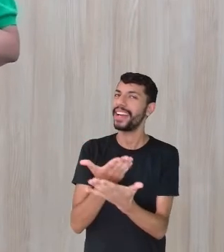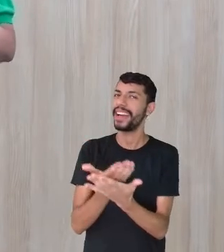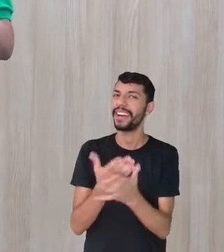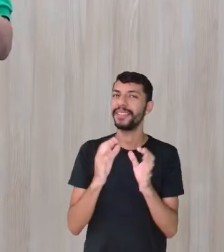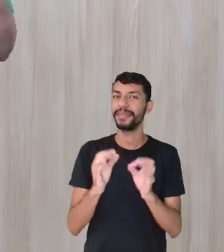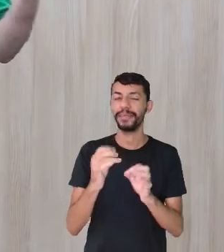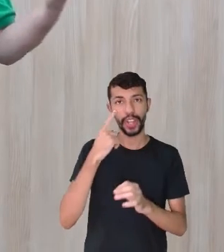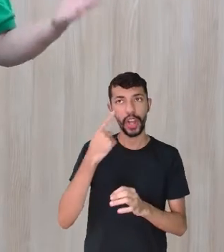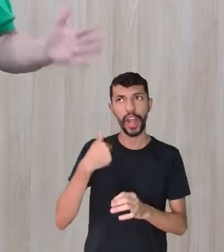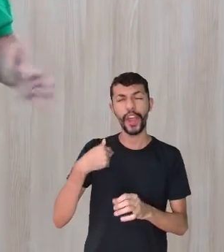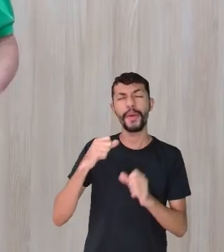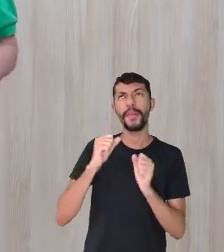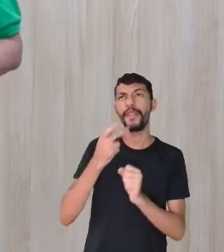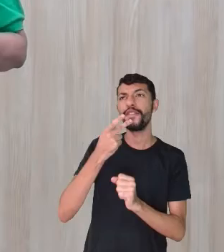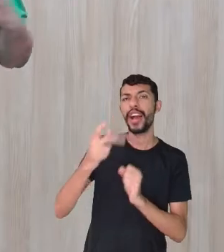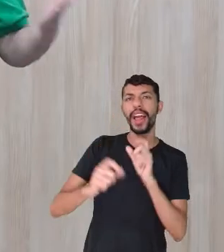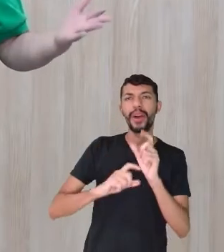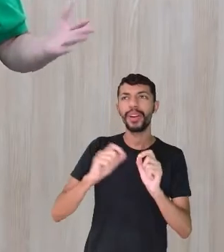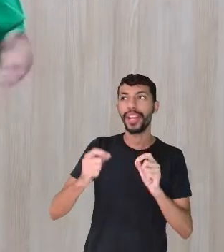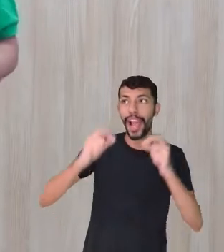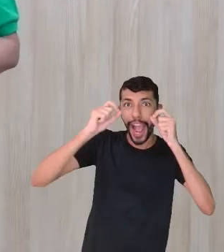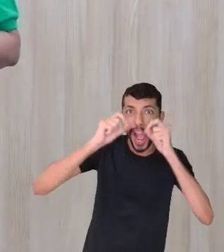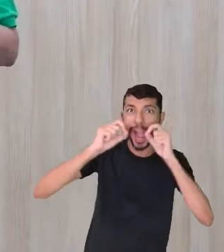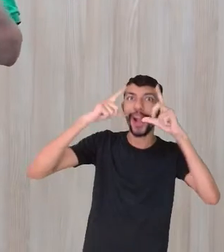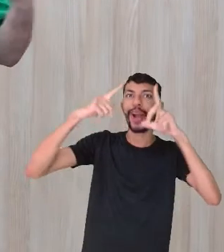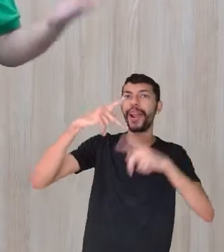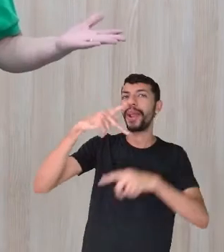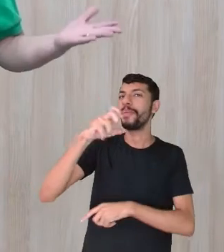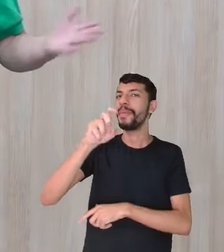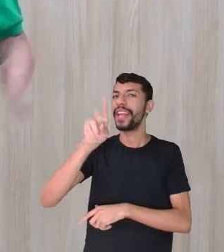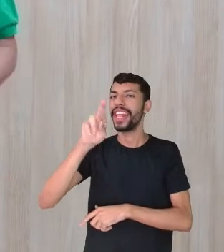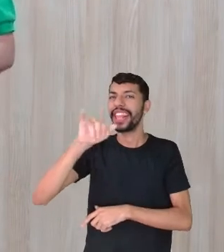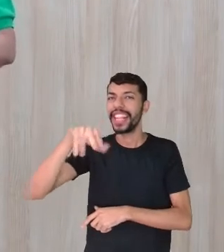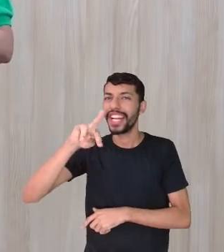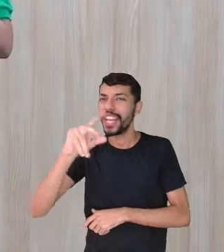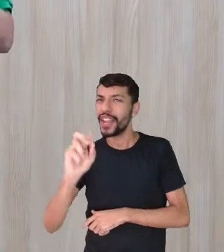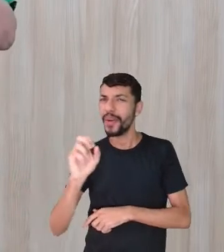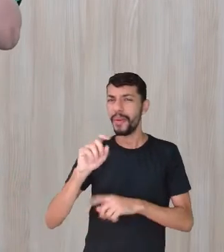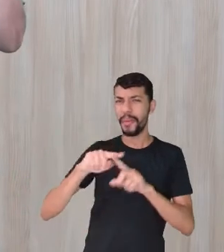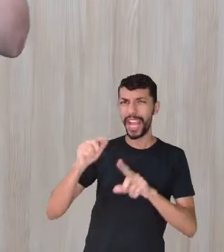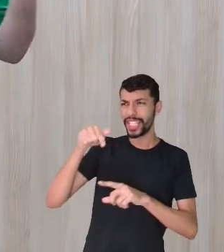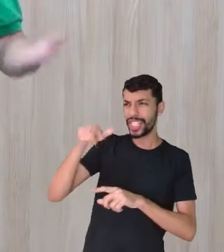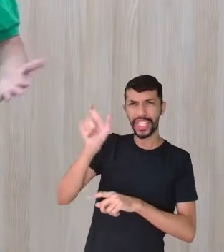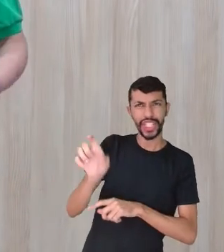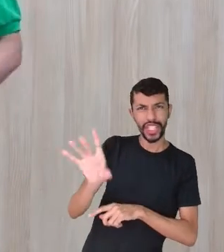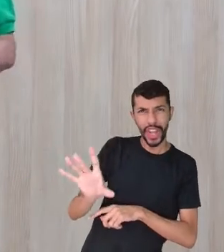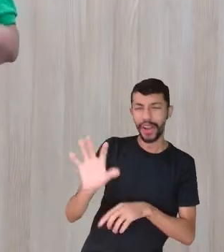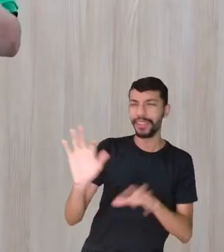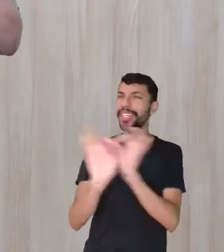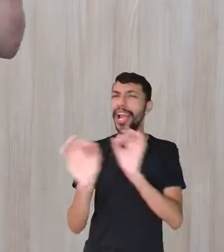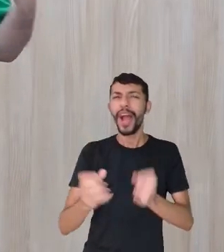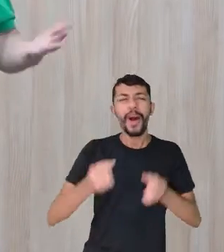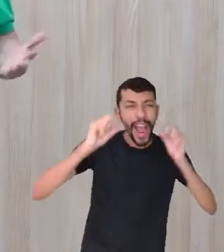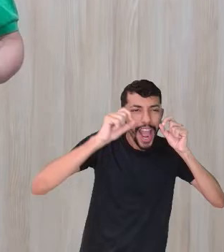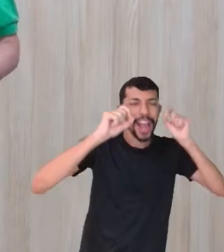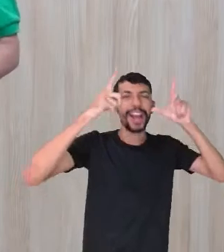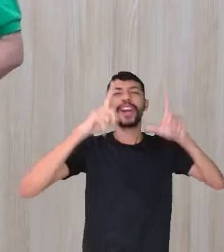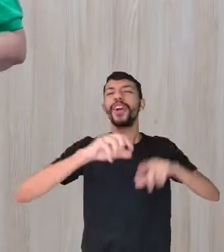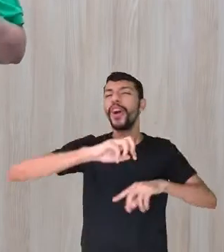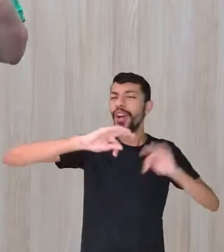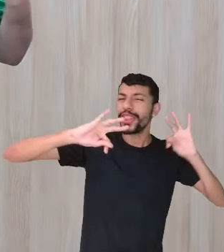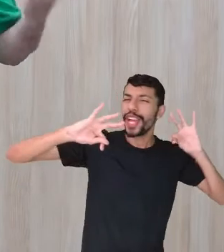Eu poderia dizer assim, acorda Pedrinho, mas eu não vou dizer só Pedrinho. Vou dizer acorda Joana,